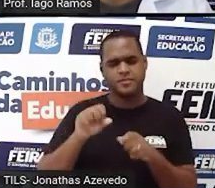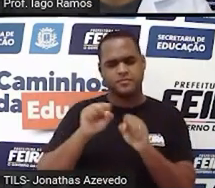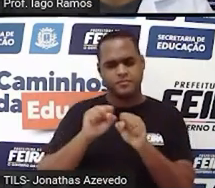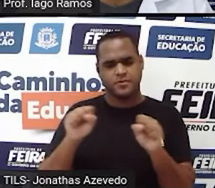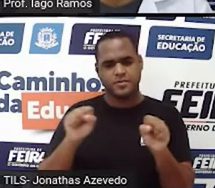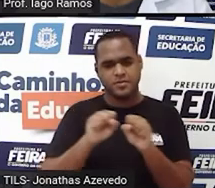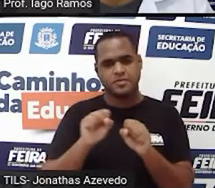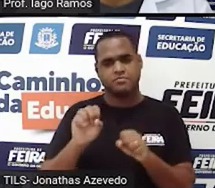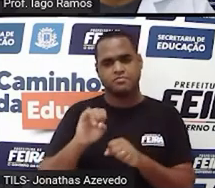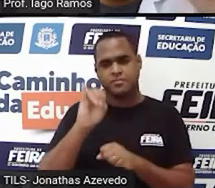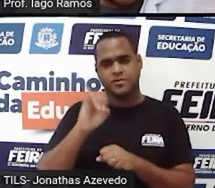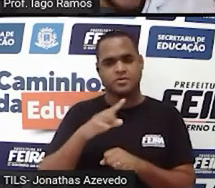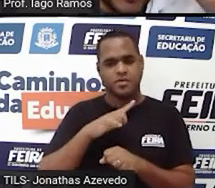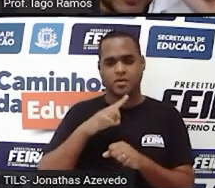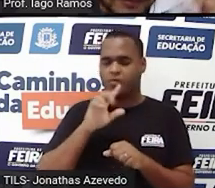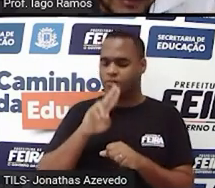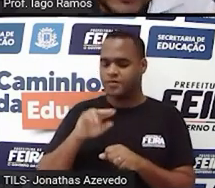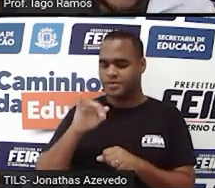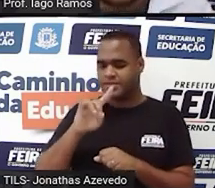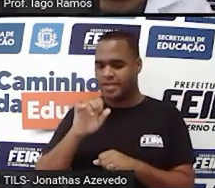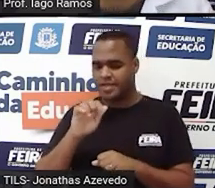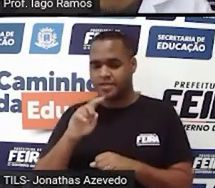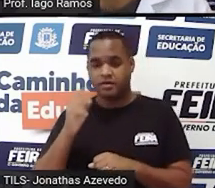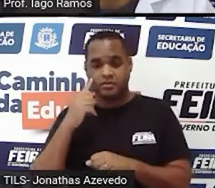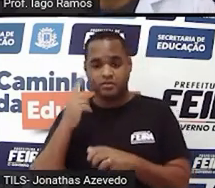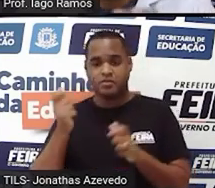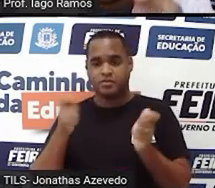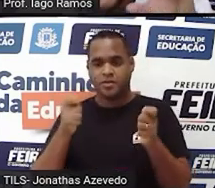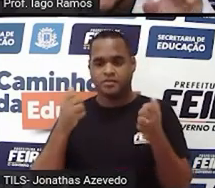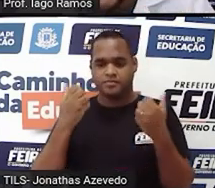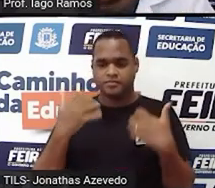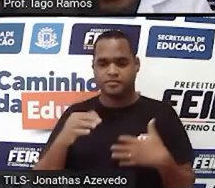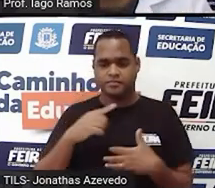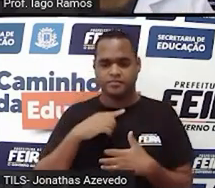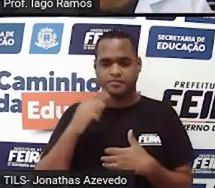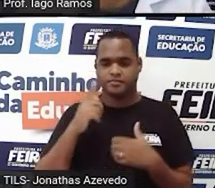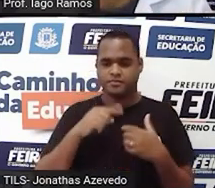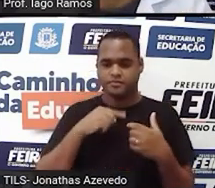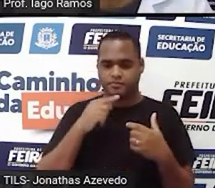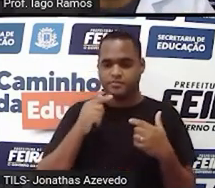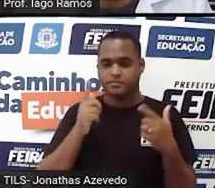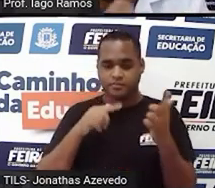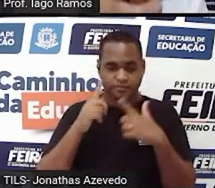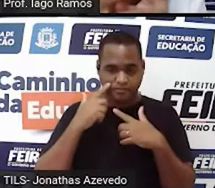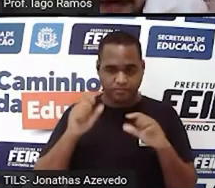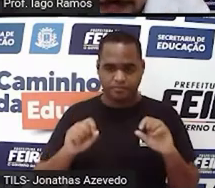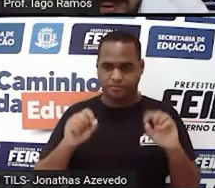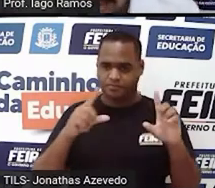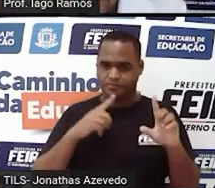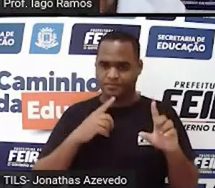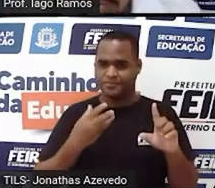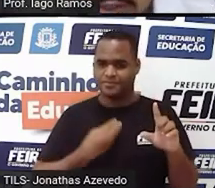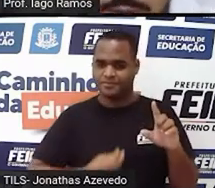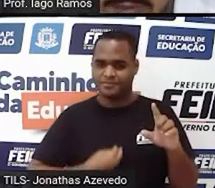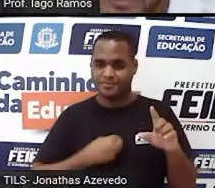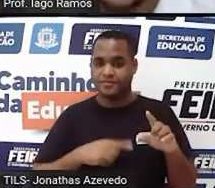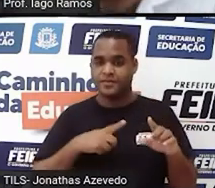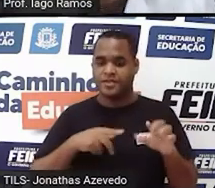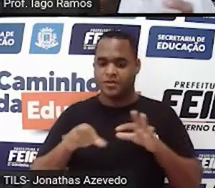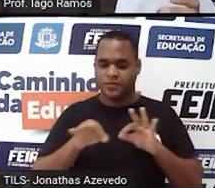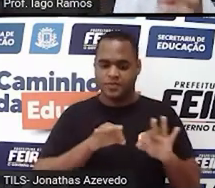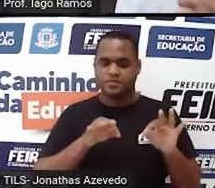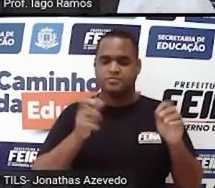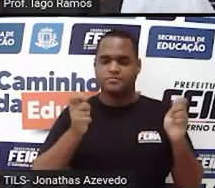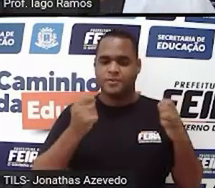sistema internacional de unidades tem aí catalogados né além desses que aparecem na tela então o Sr organizou